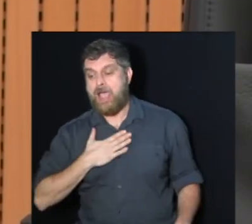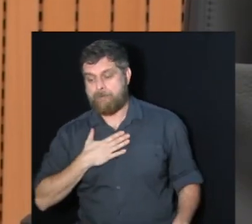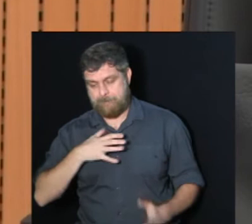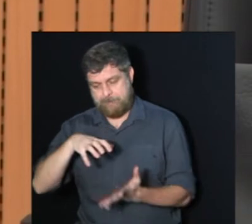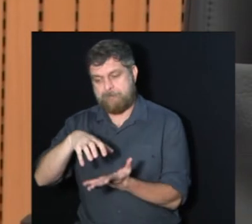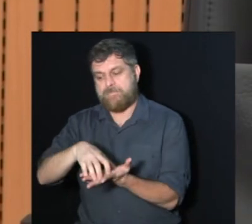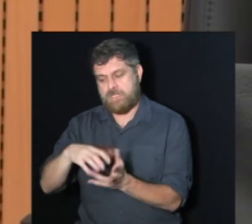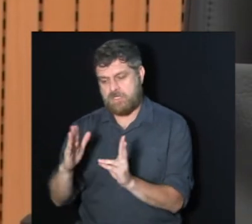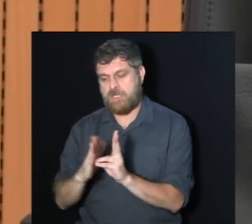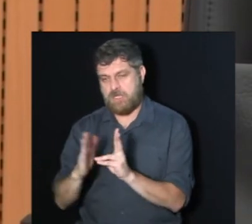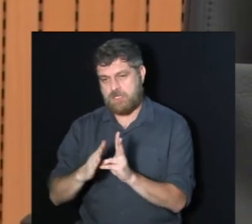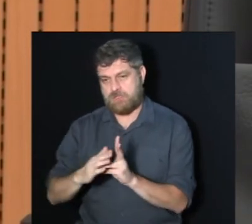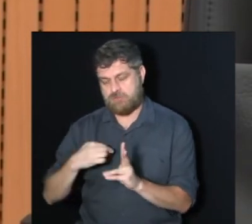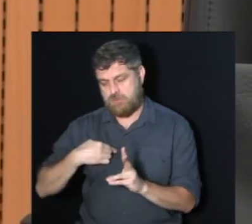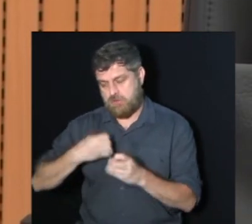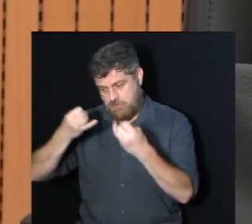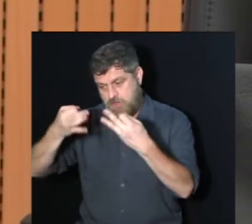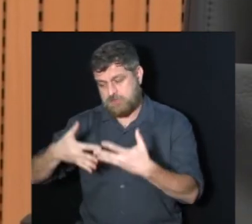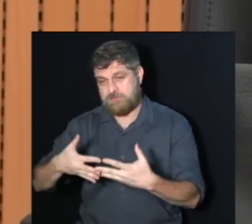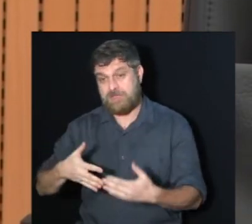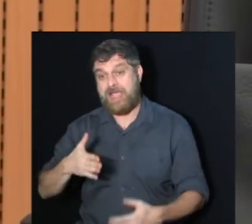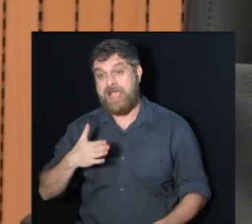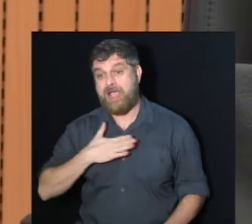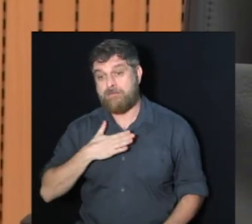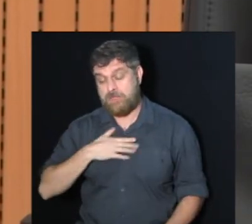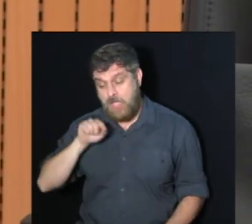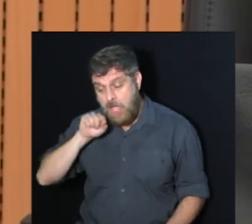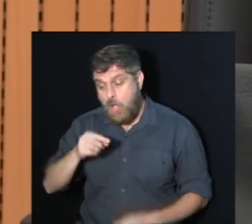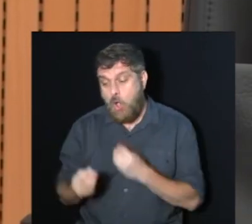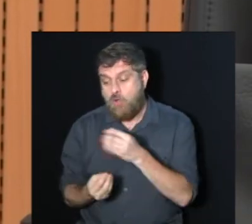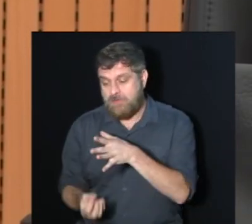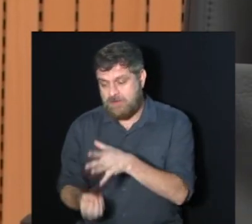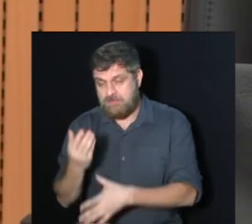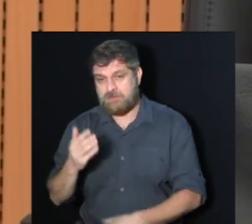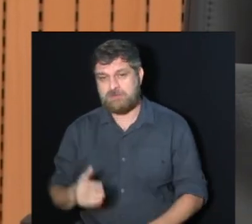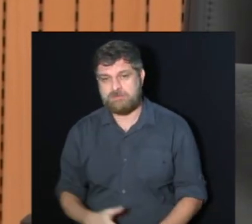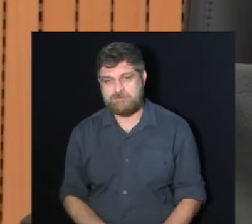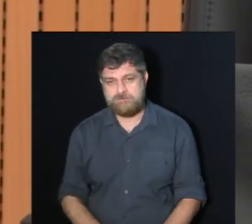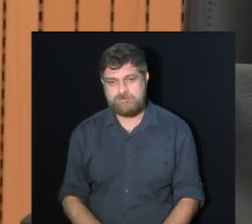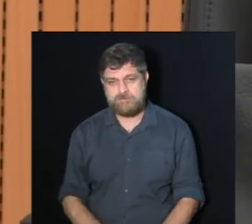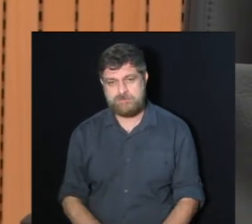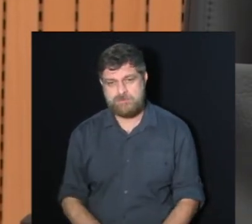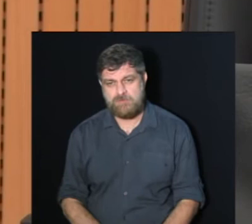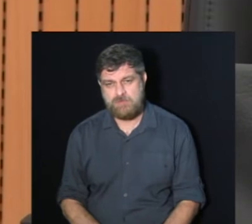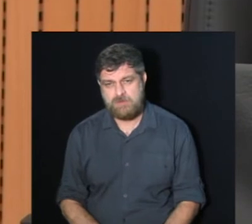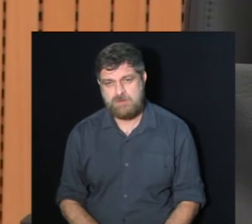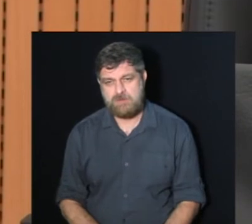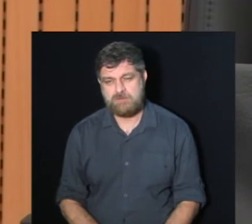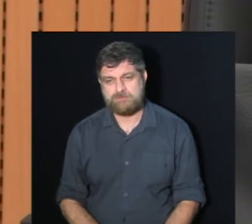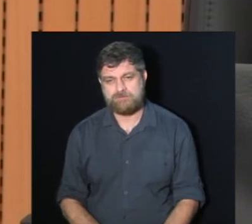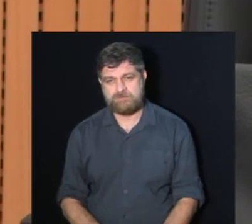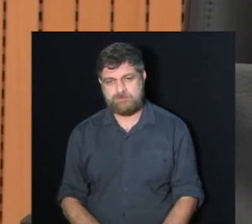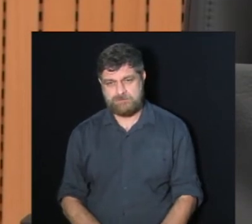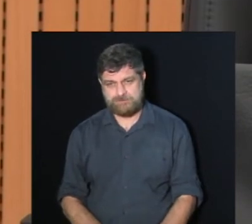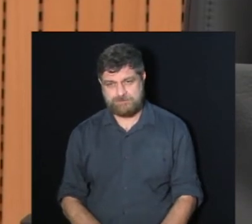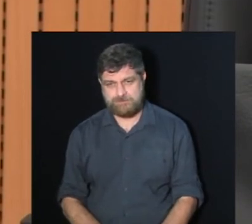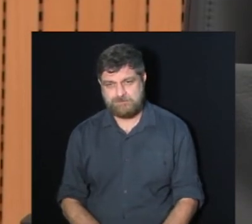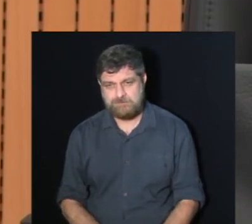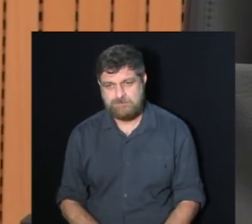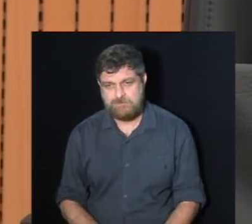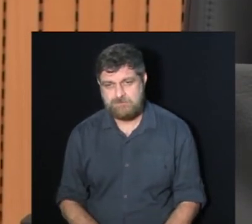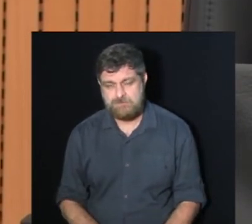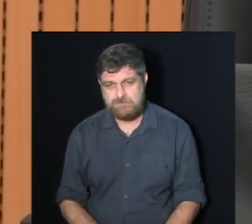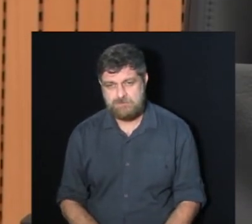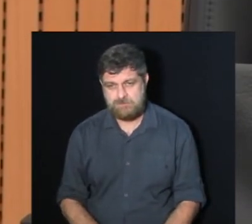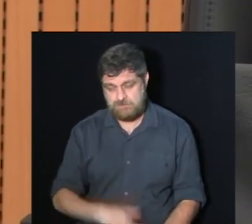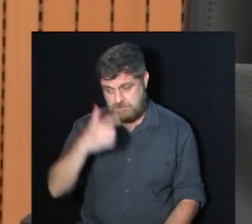né? Então, isso que eu estou falando também, né? E também, assim, porque por isso